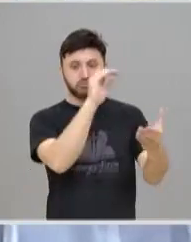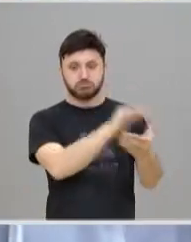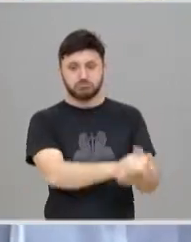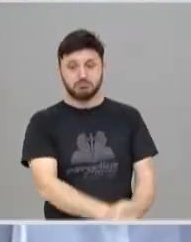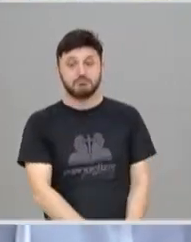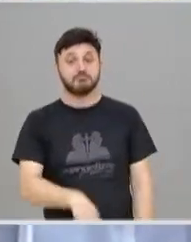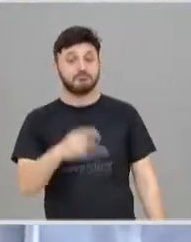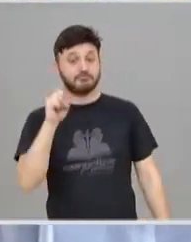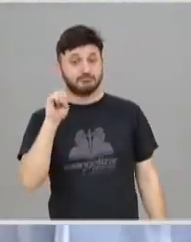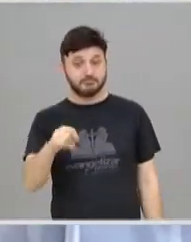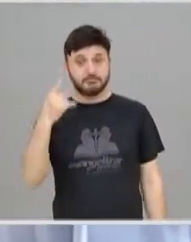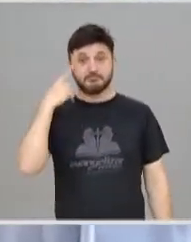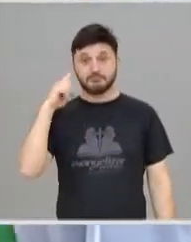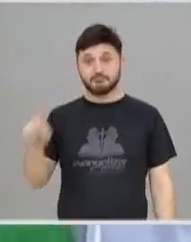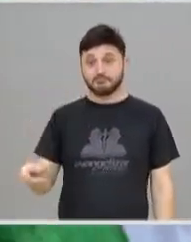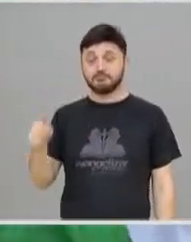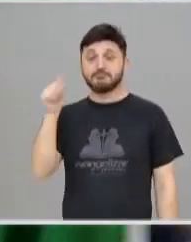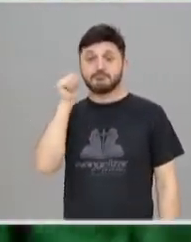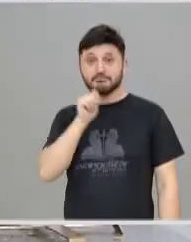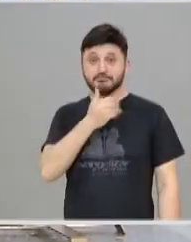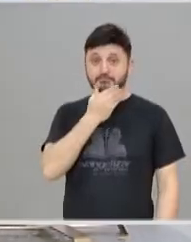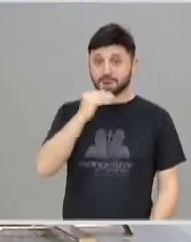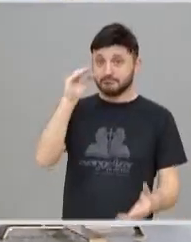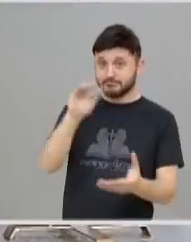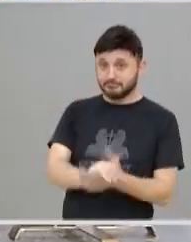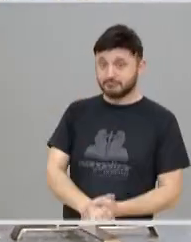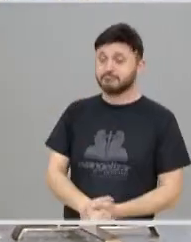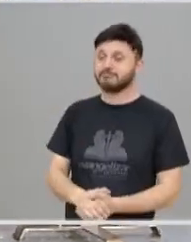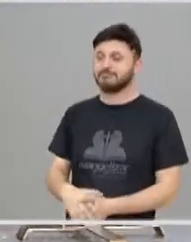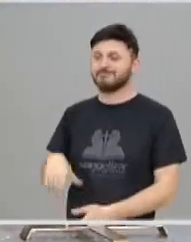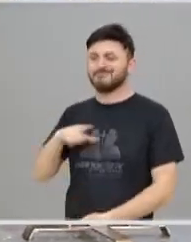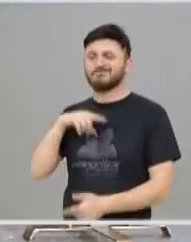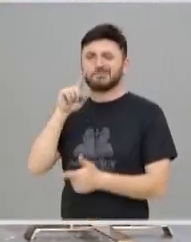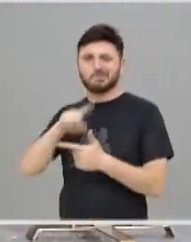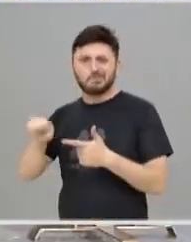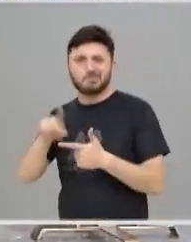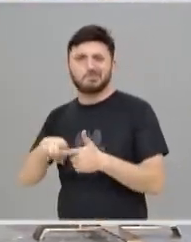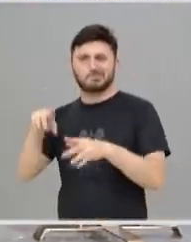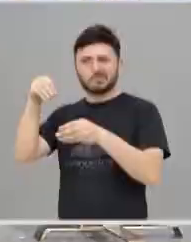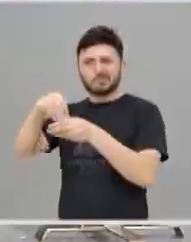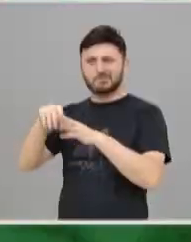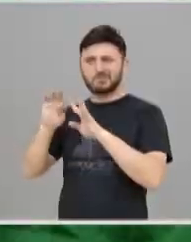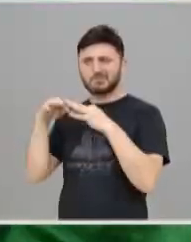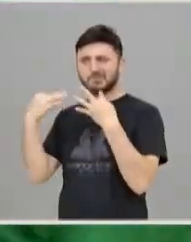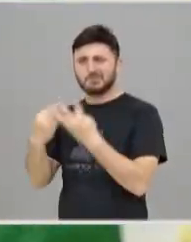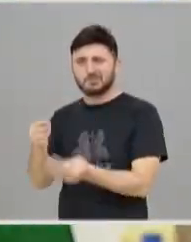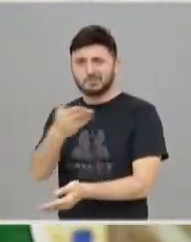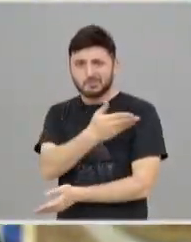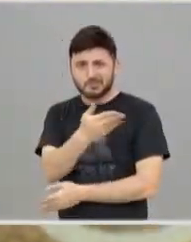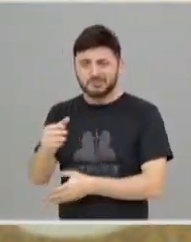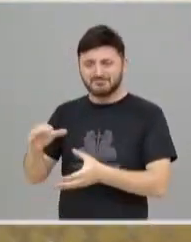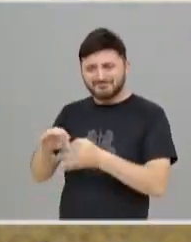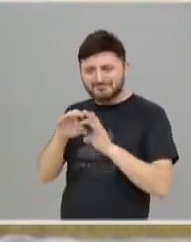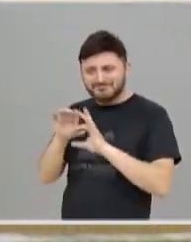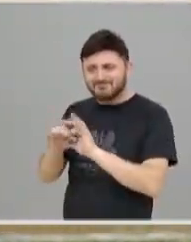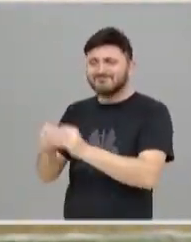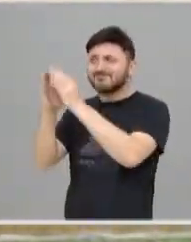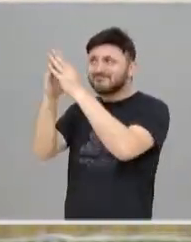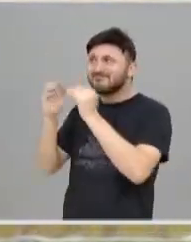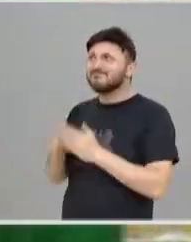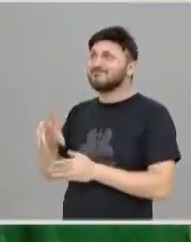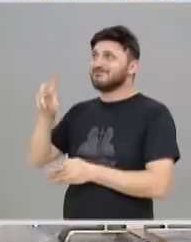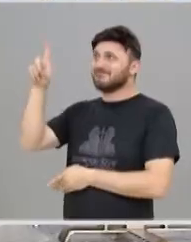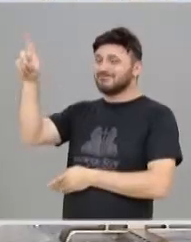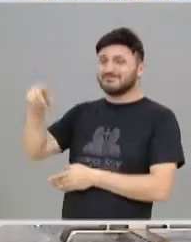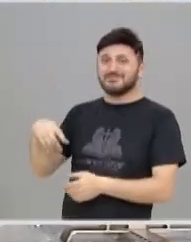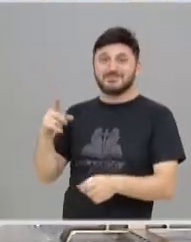se um dia um casal estiver em crise, uma família tiver um problema, clame a ajuda de Deus. Da mesma